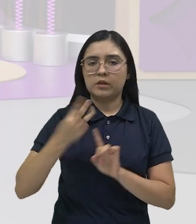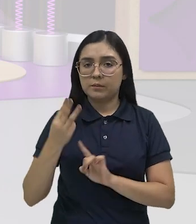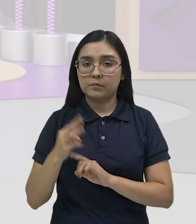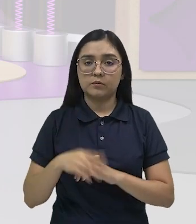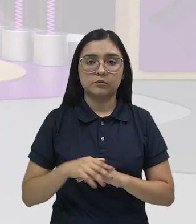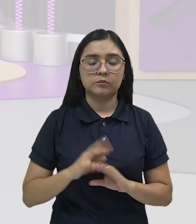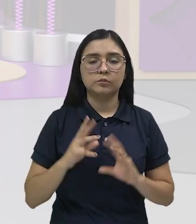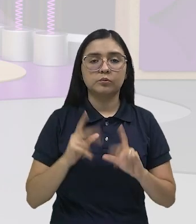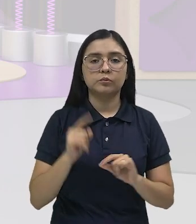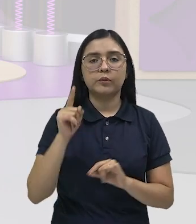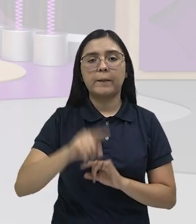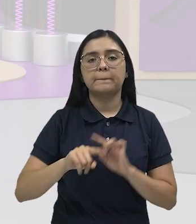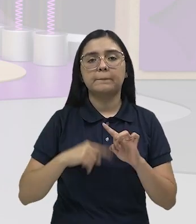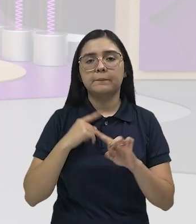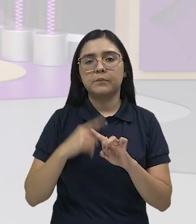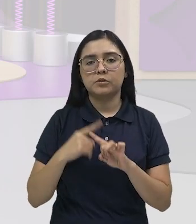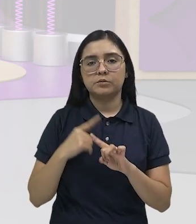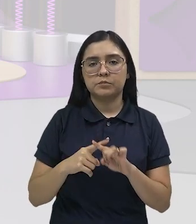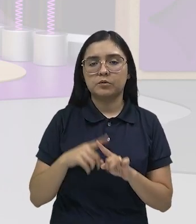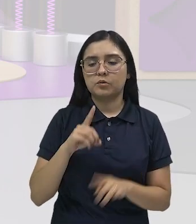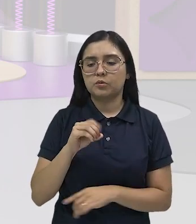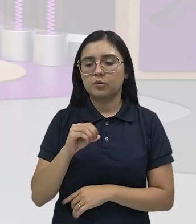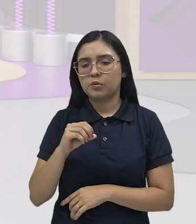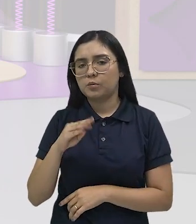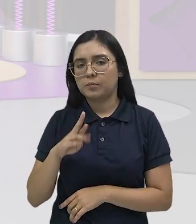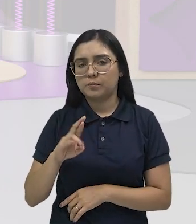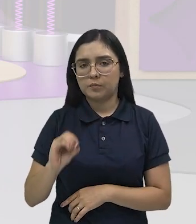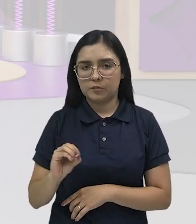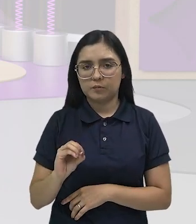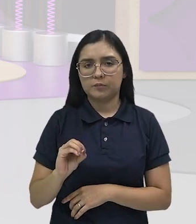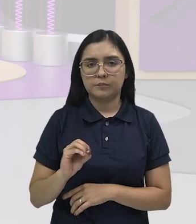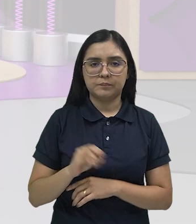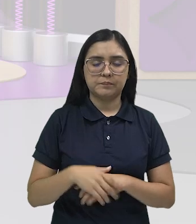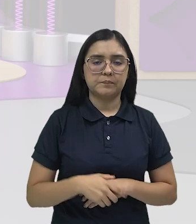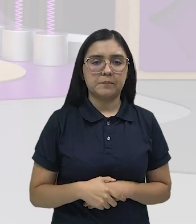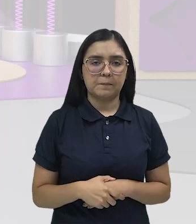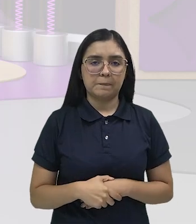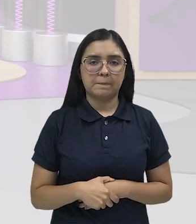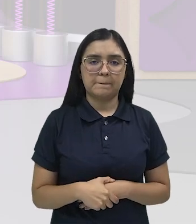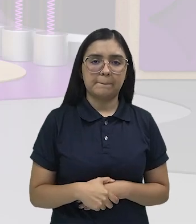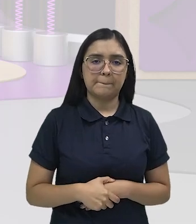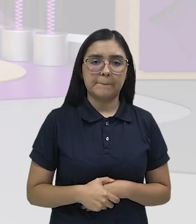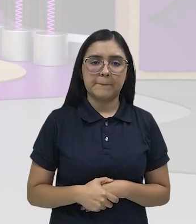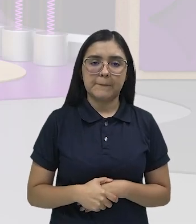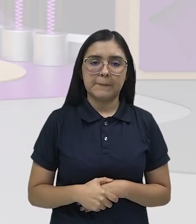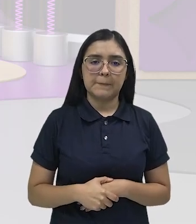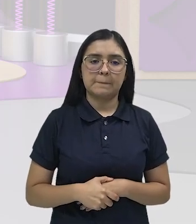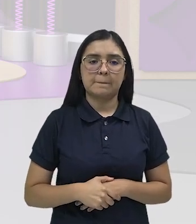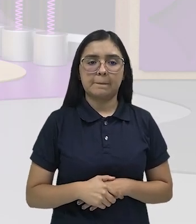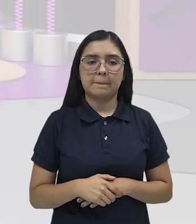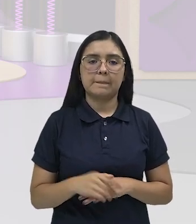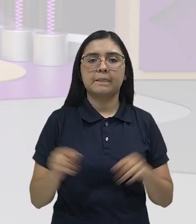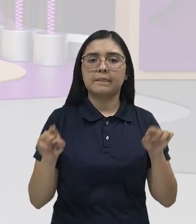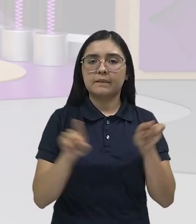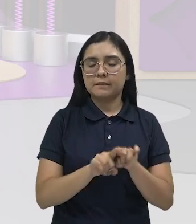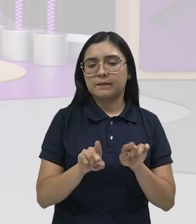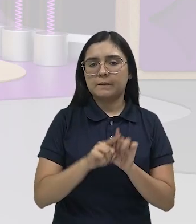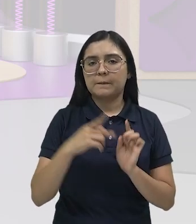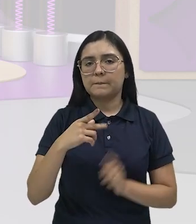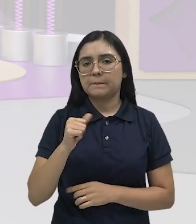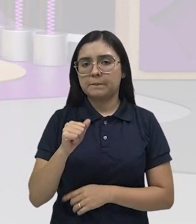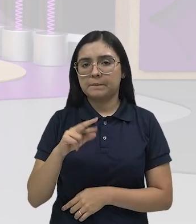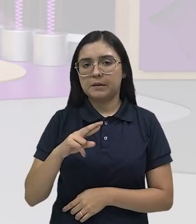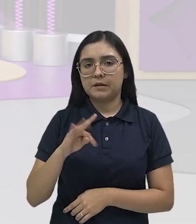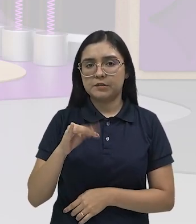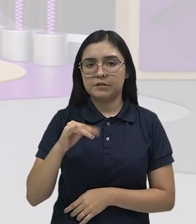tudo é multiplicado, é o produto, né? E aí quando fala particionado, particionado